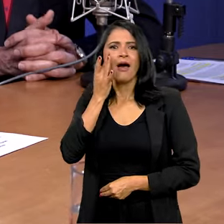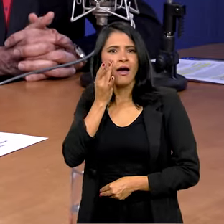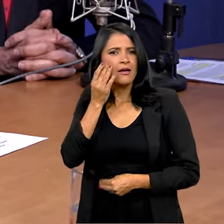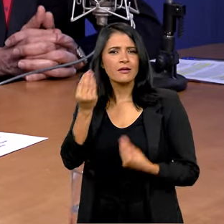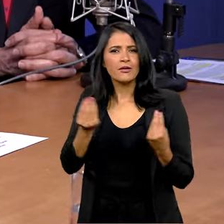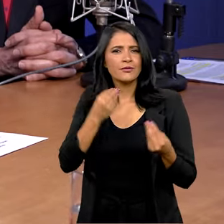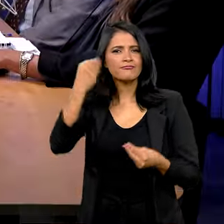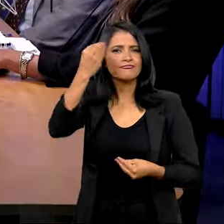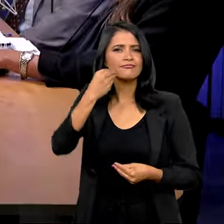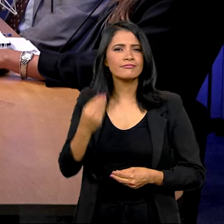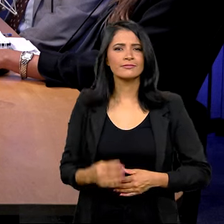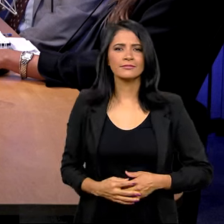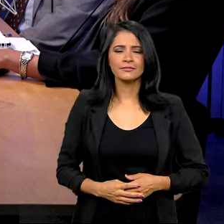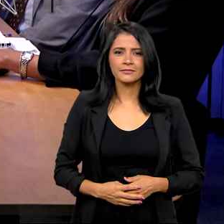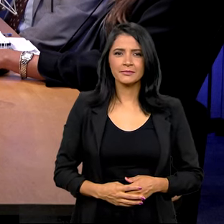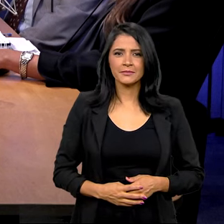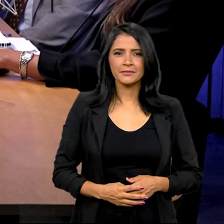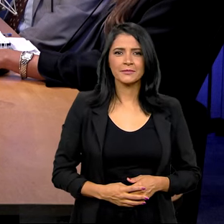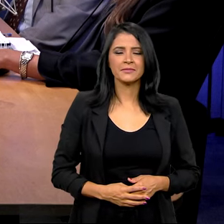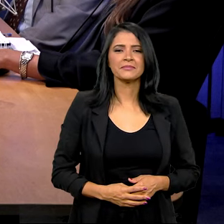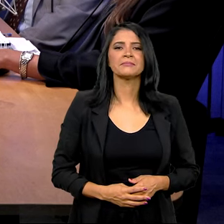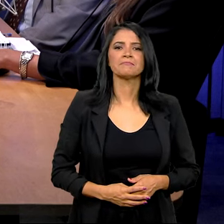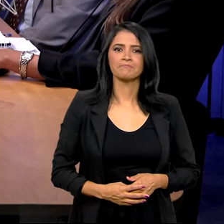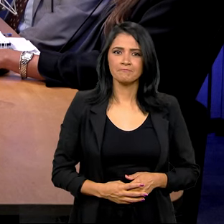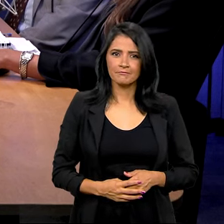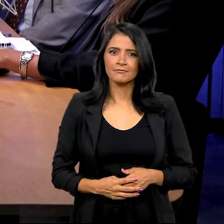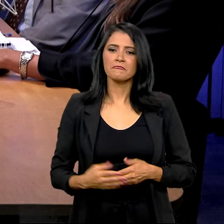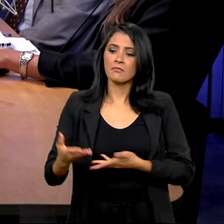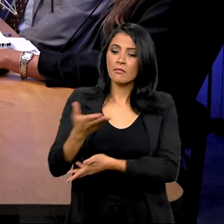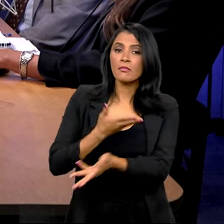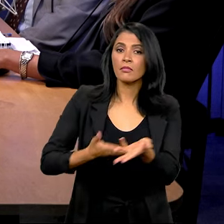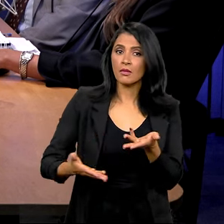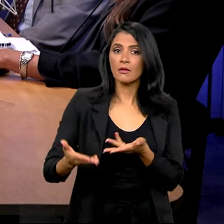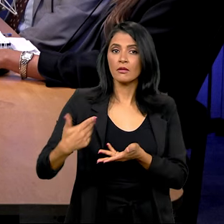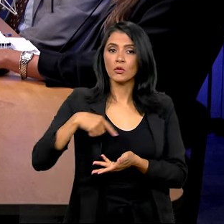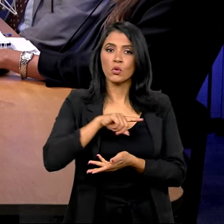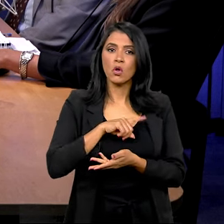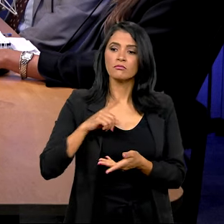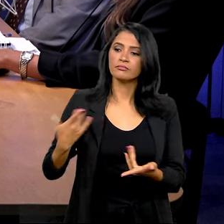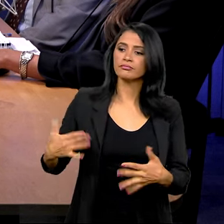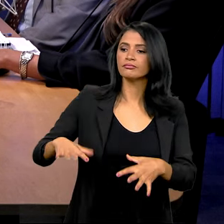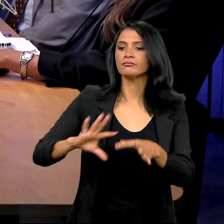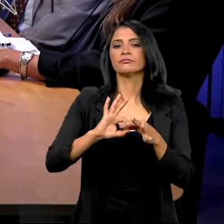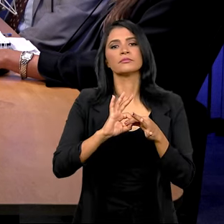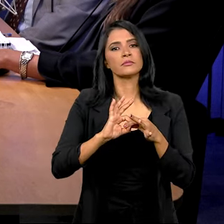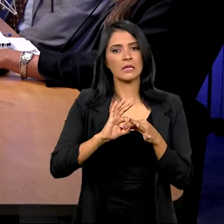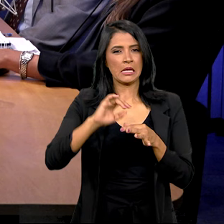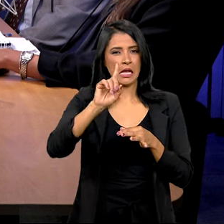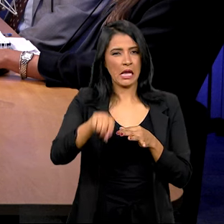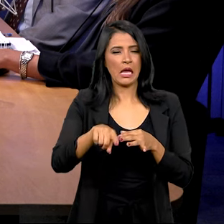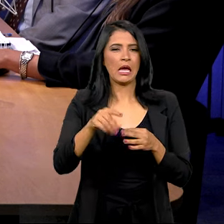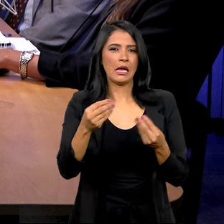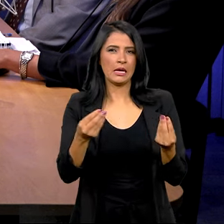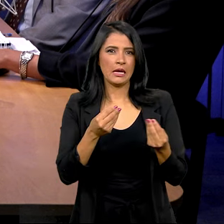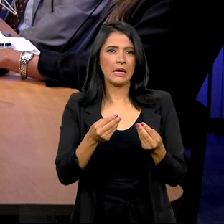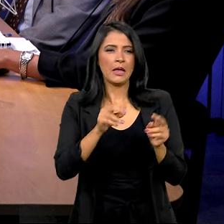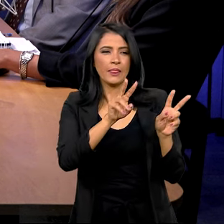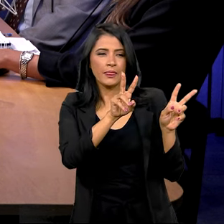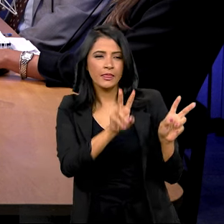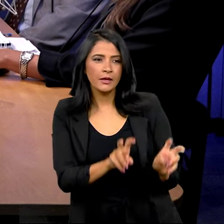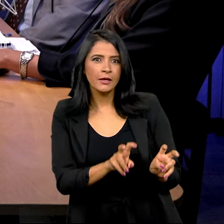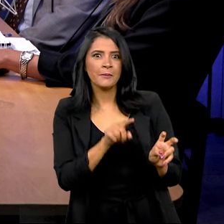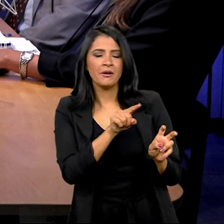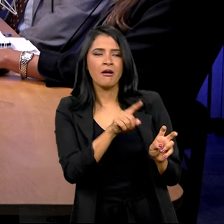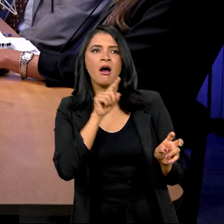essa experiência o o envolvimento eh a associado e sobretudo à